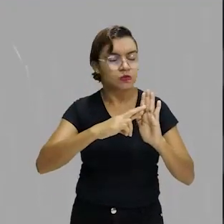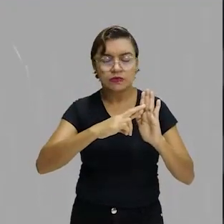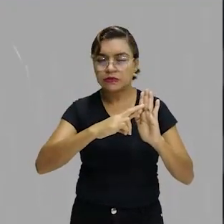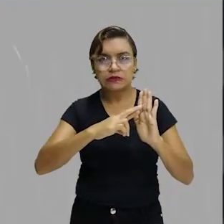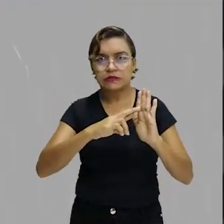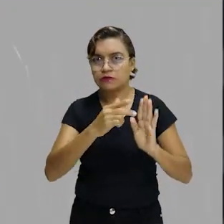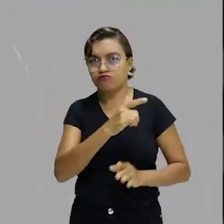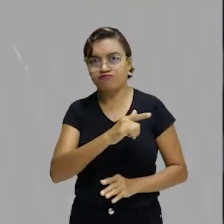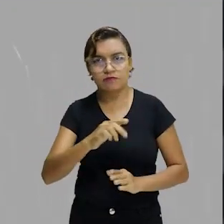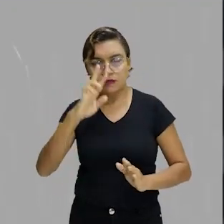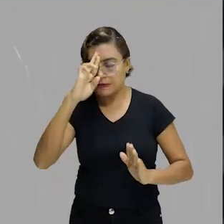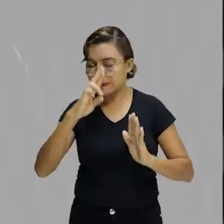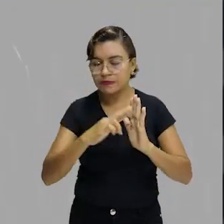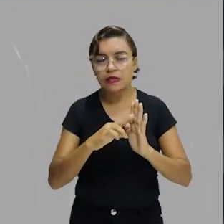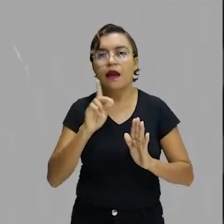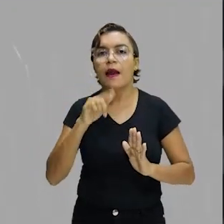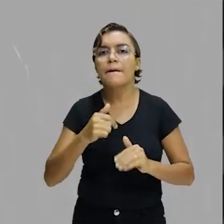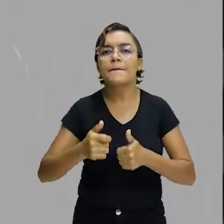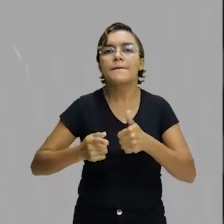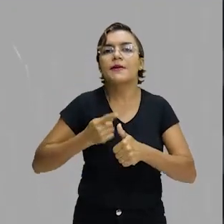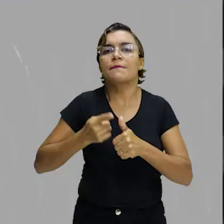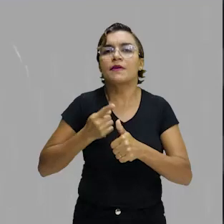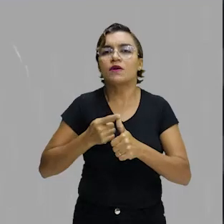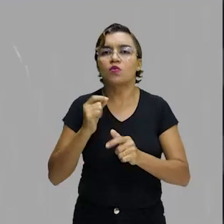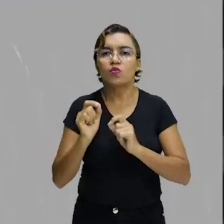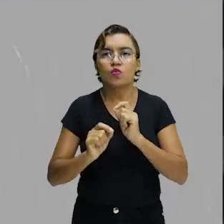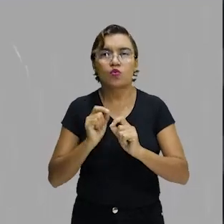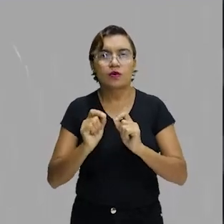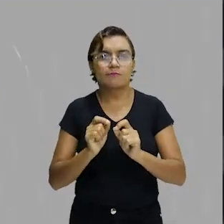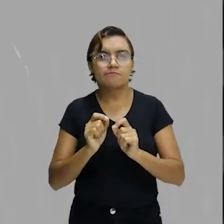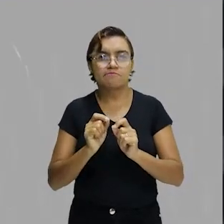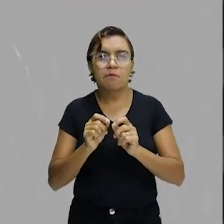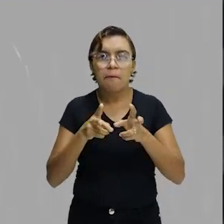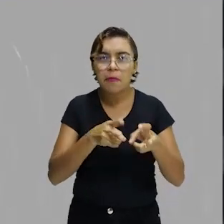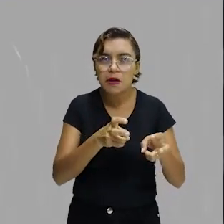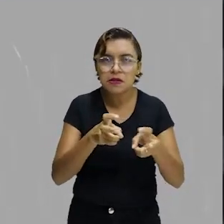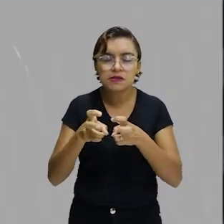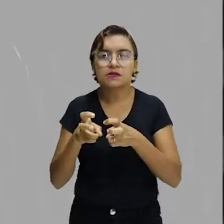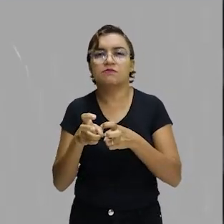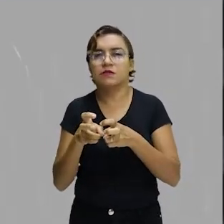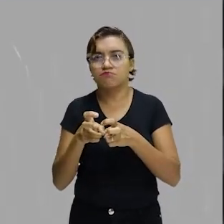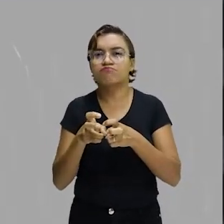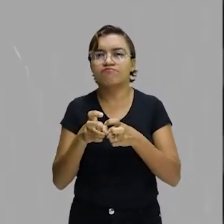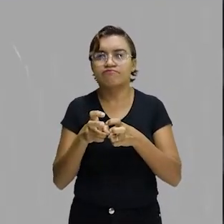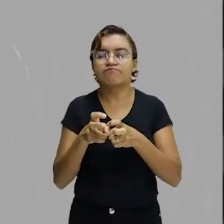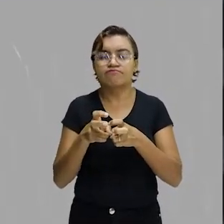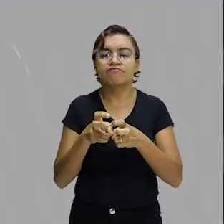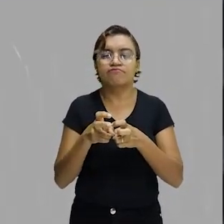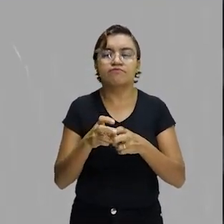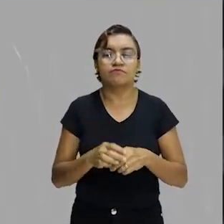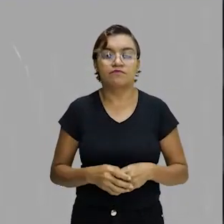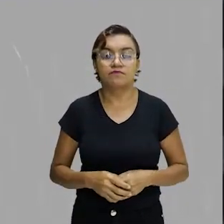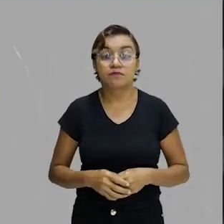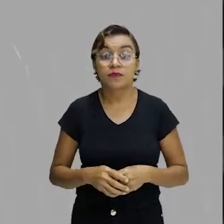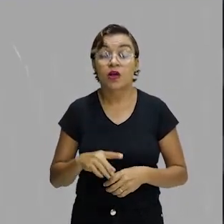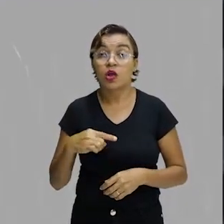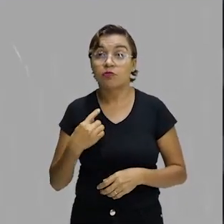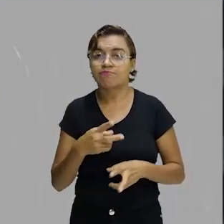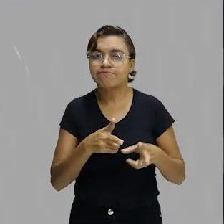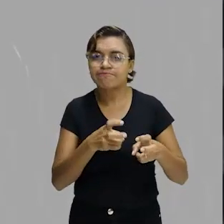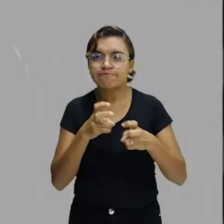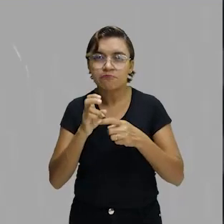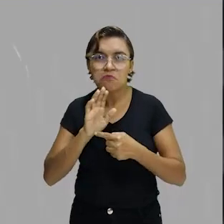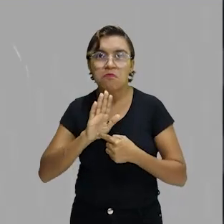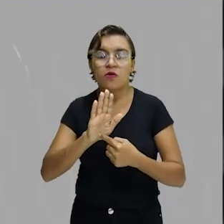nós facilmente identificamos, reconhecemos, identificar, reconhecer, pontuar. Nós pontuamos a